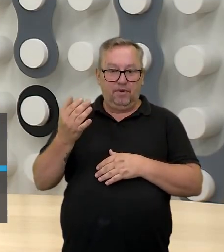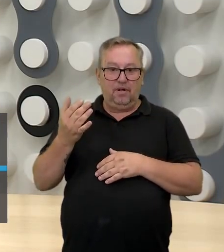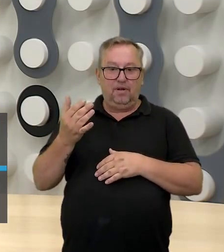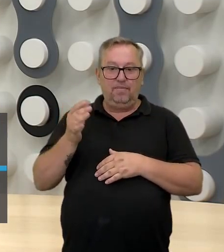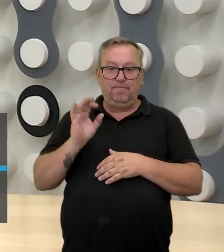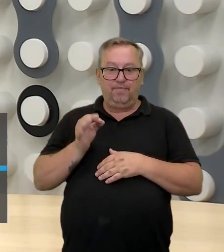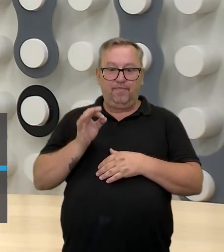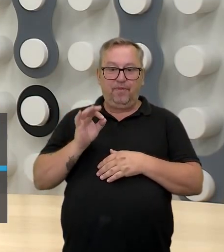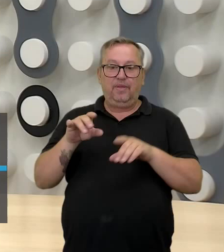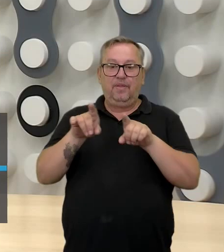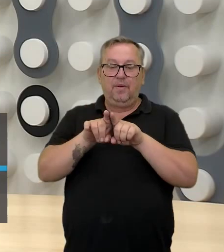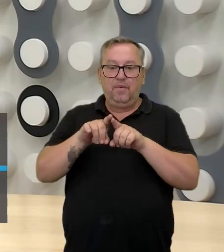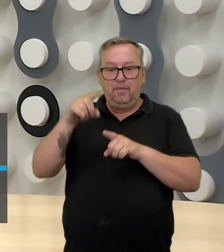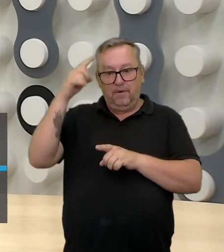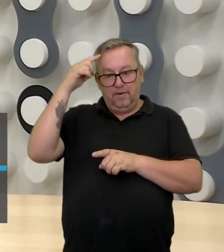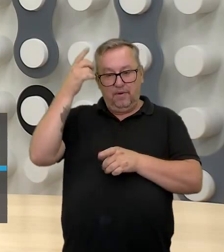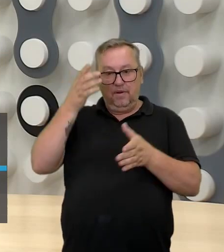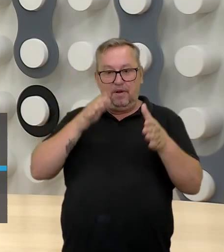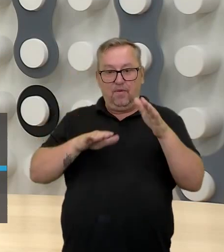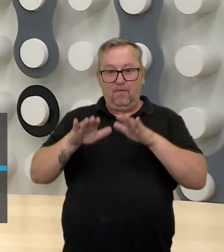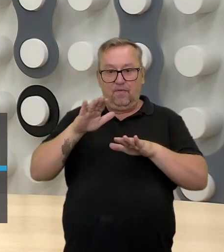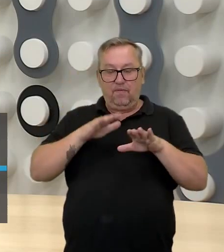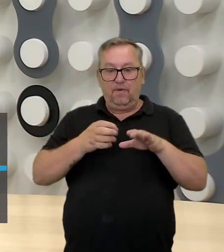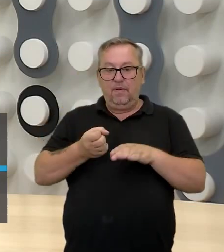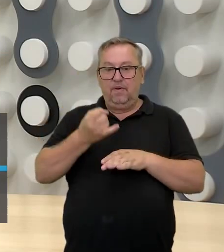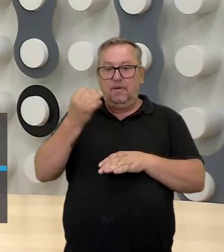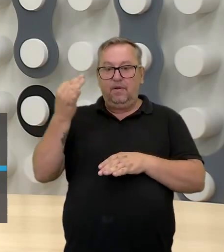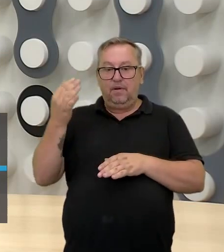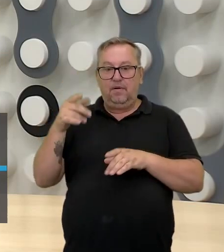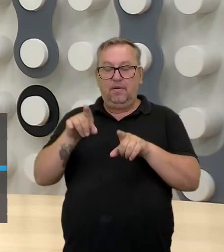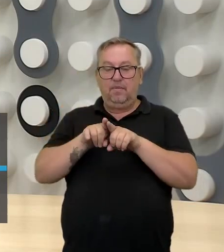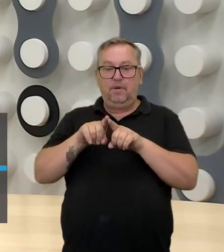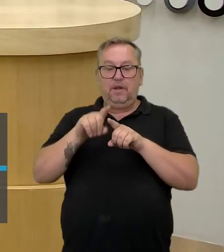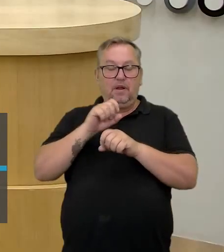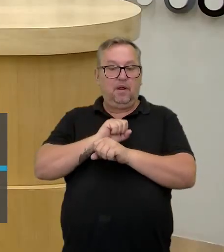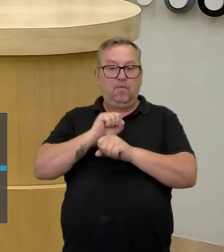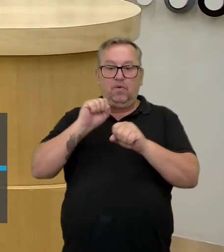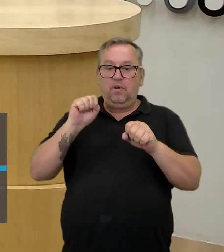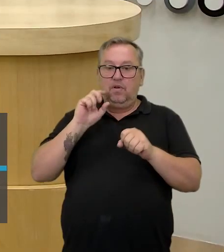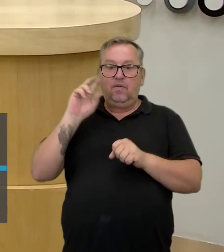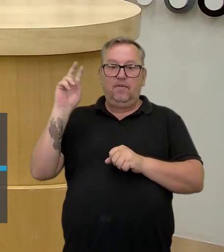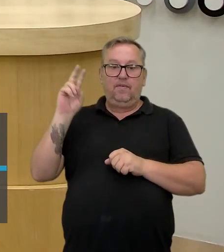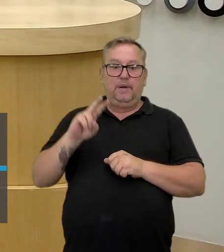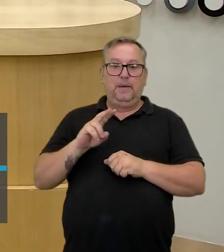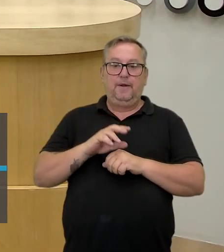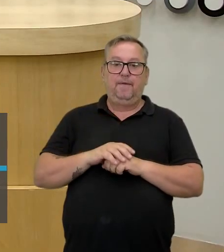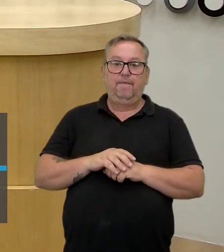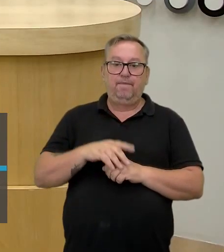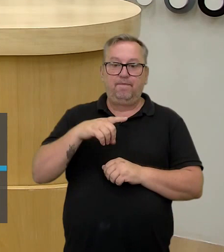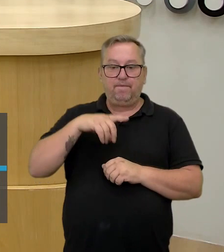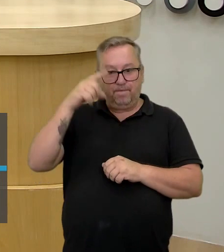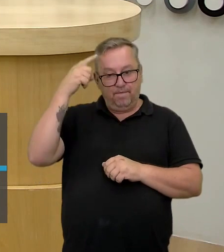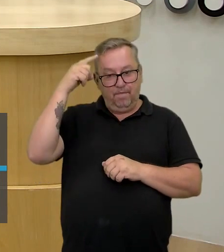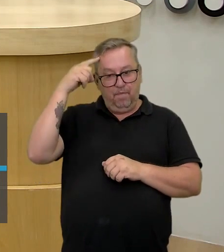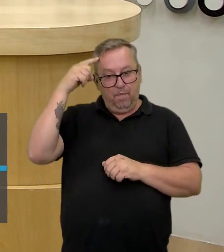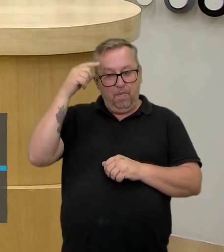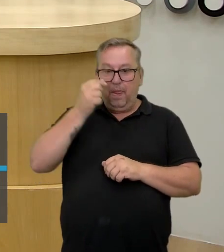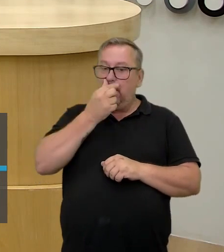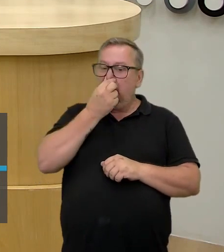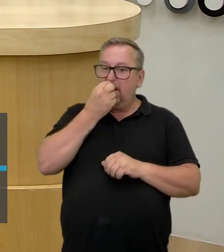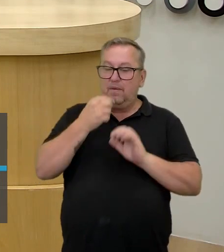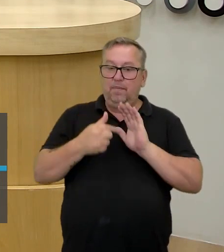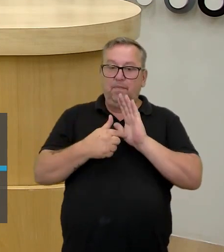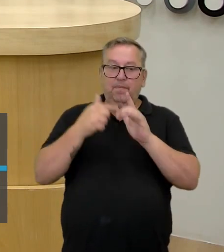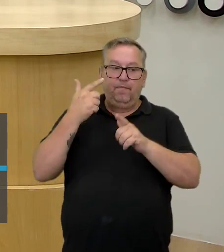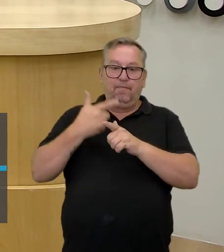Temos que talvez, tantos que talvez seja impossível contá-los. Essa é a ideia mesmo. Quantificar os problemas que a